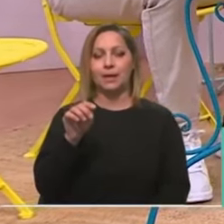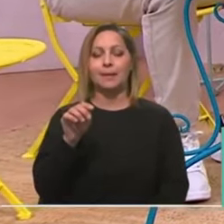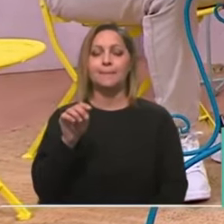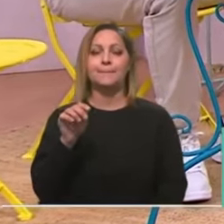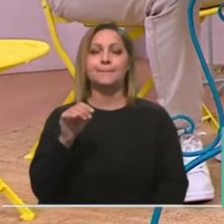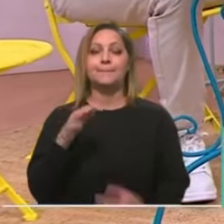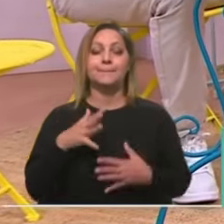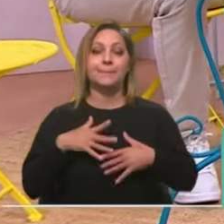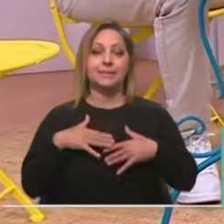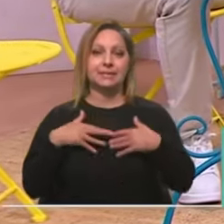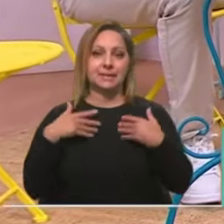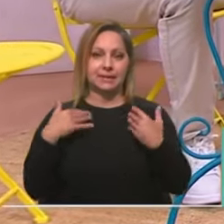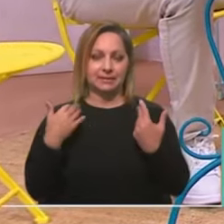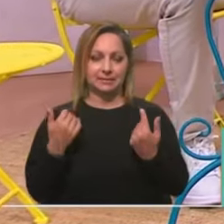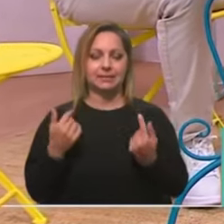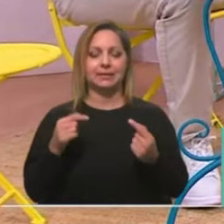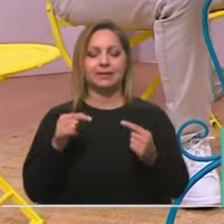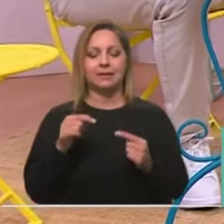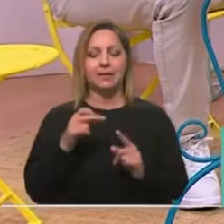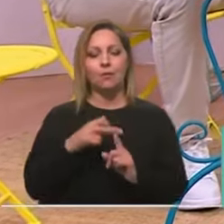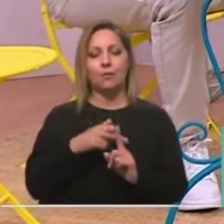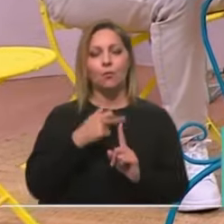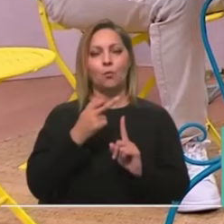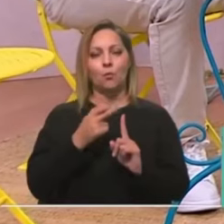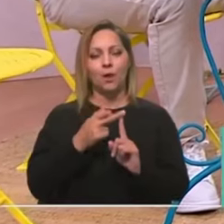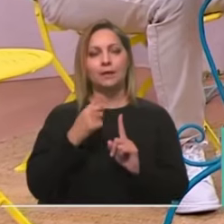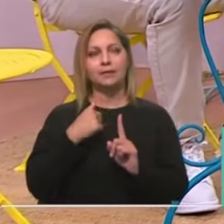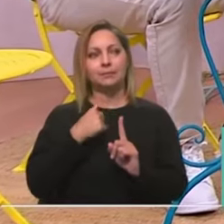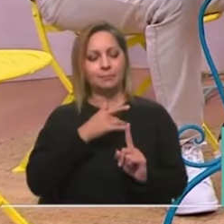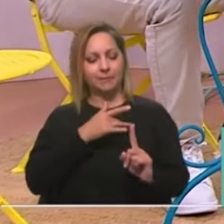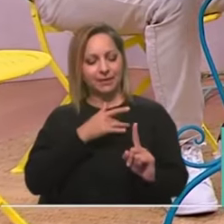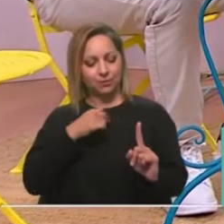este ano vamos ter muito assim um ano de seguir as próprias paixões,